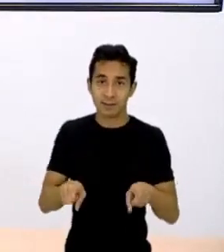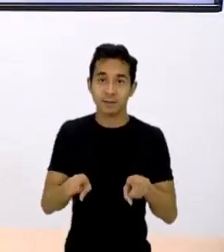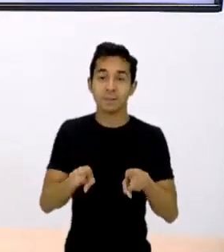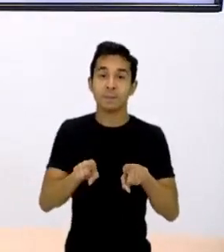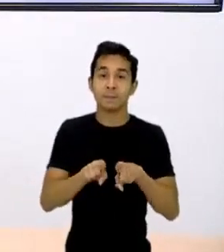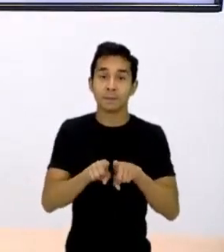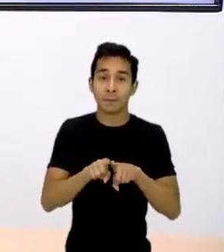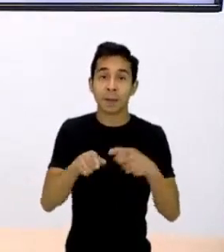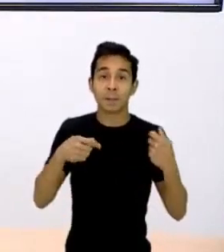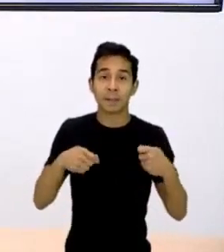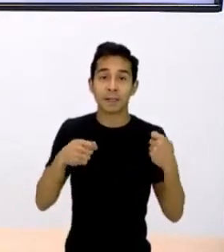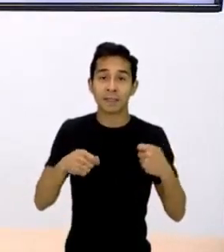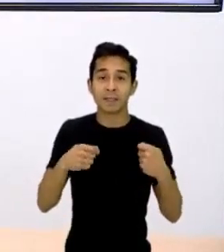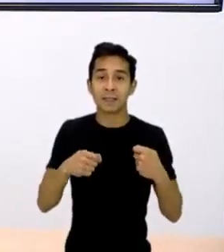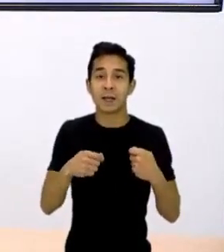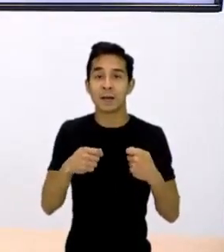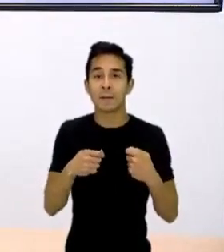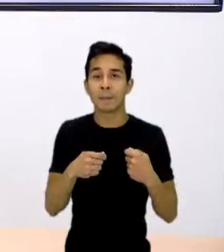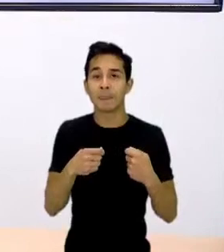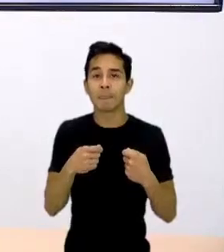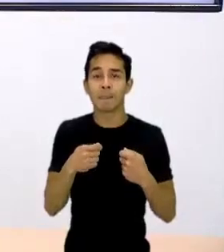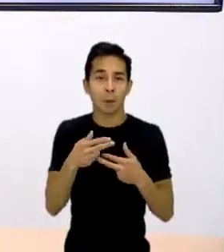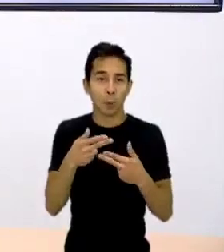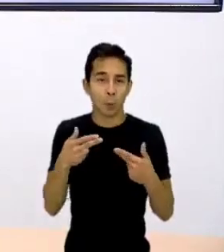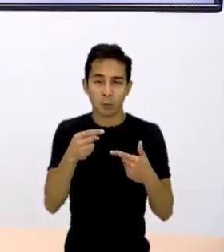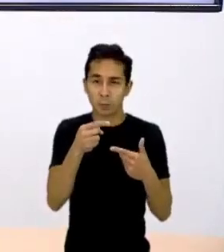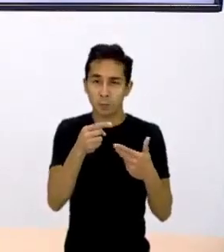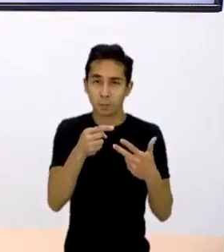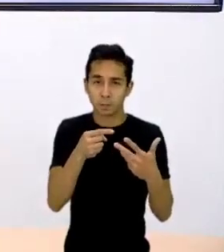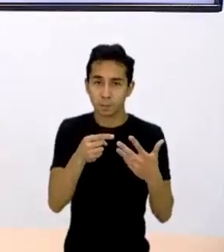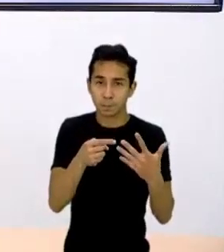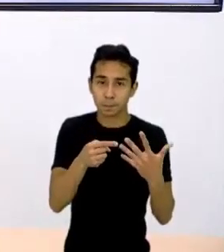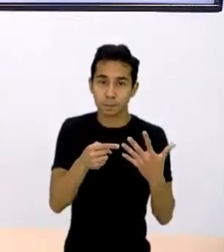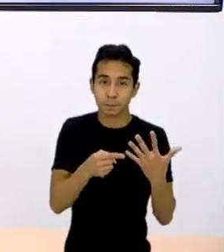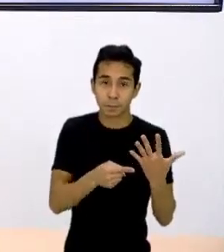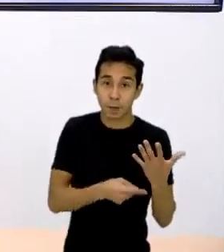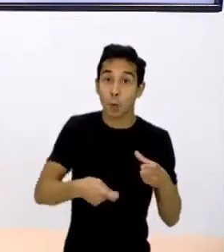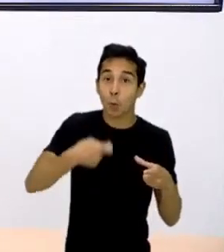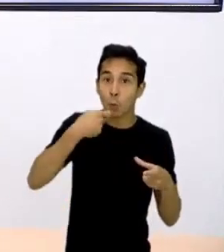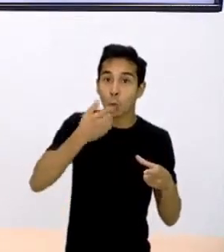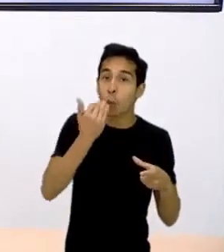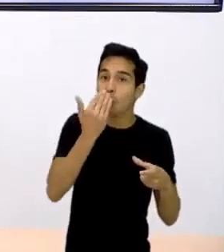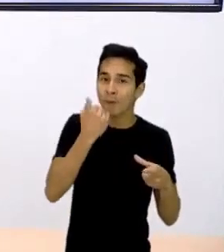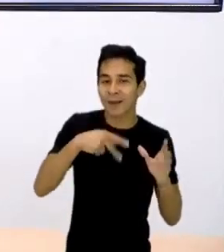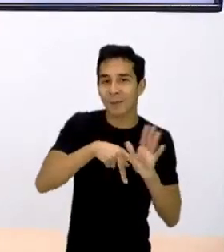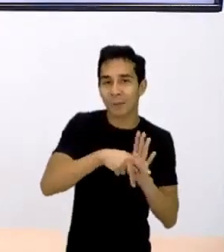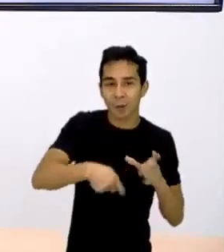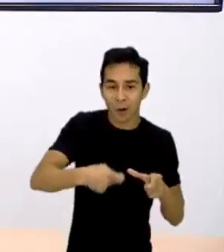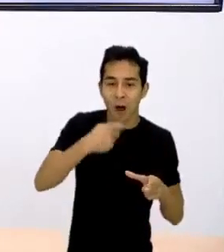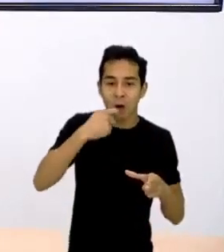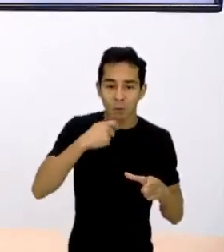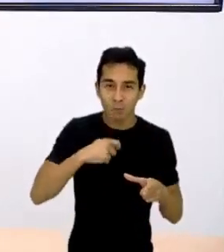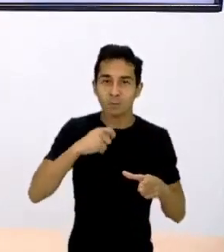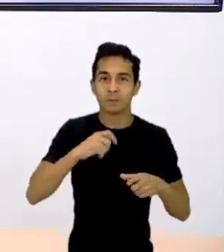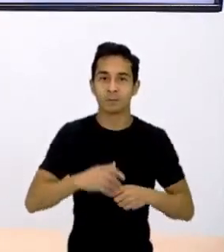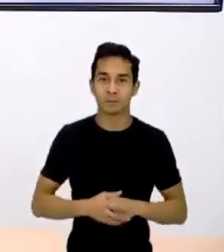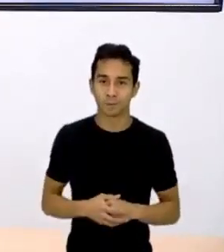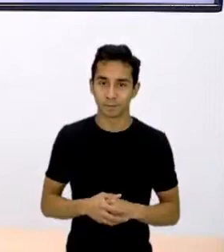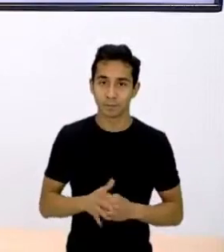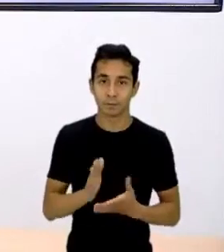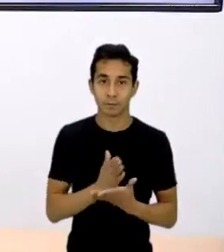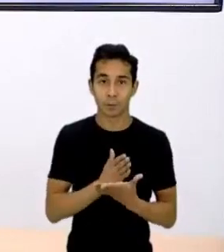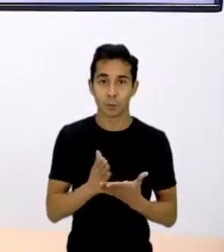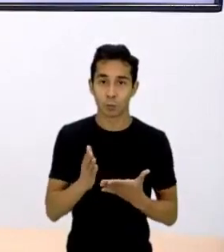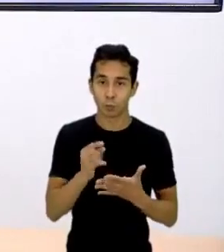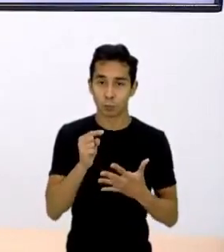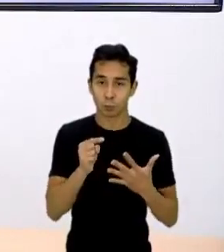substâncias que são adquiridas durante o processo de digestão. Então, algumas substâncias que a